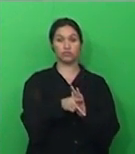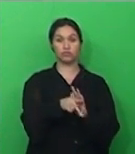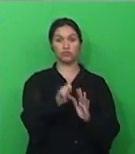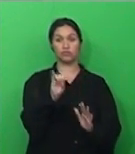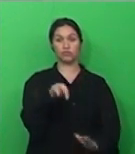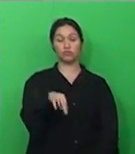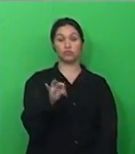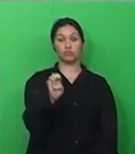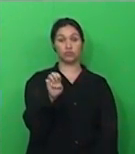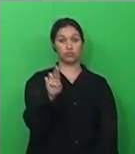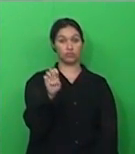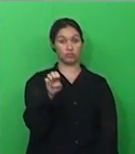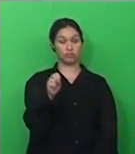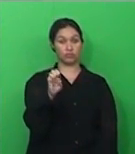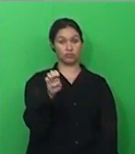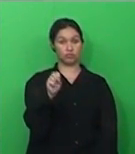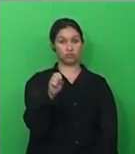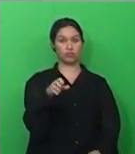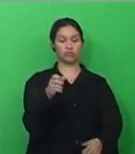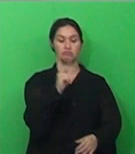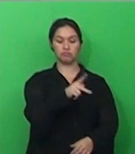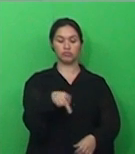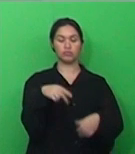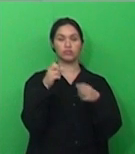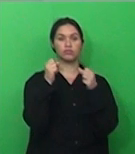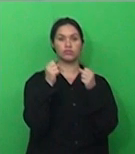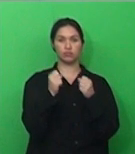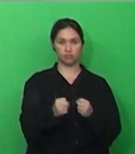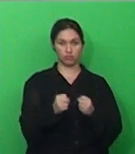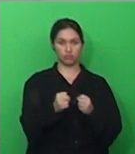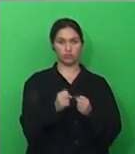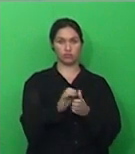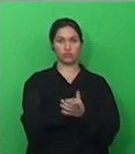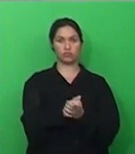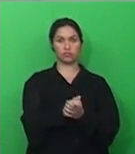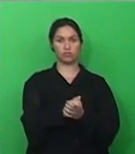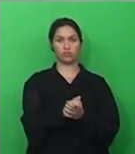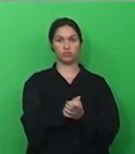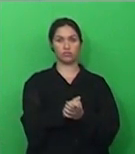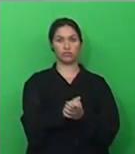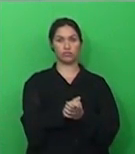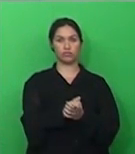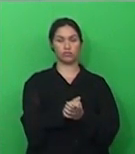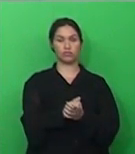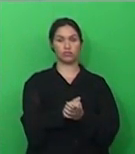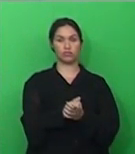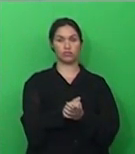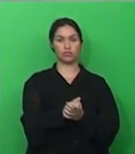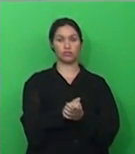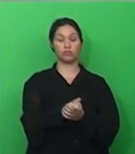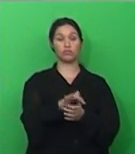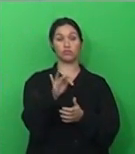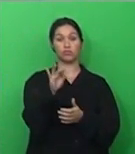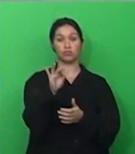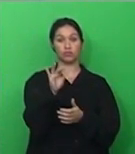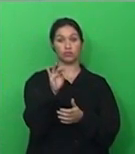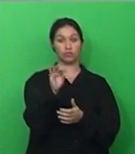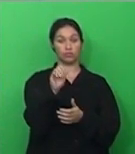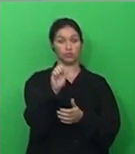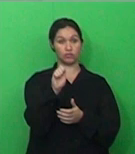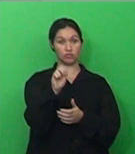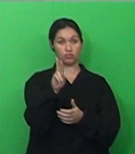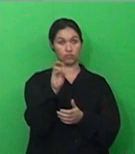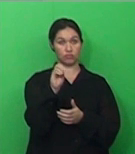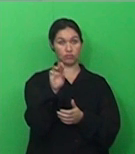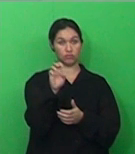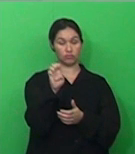partidárias. O professor poderá favorecer ou prejudicar, constranger os alunos em razão de suas